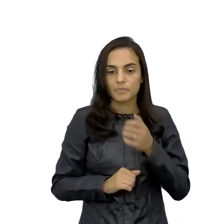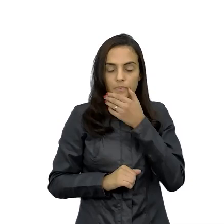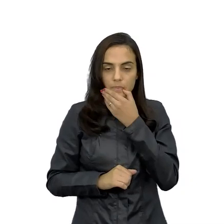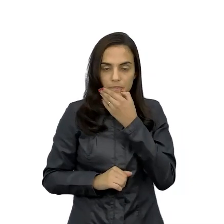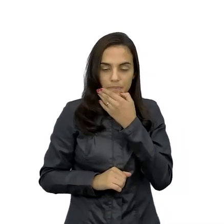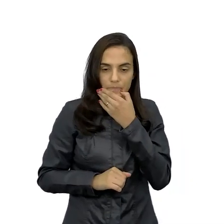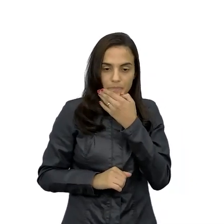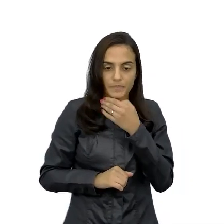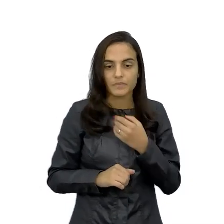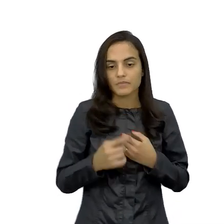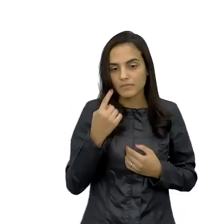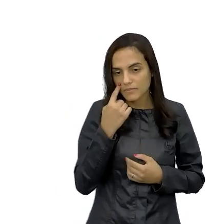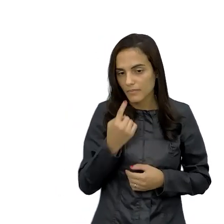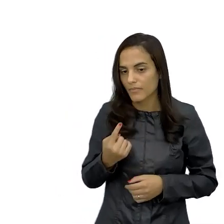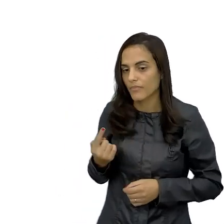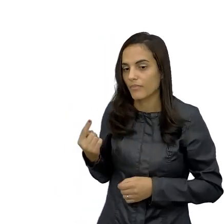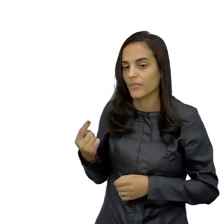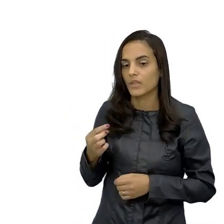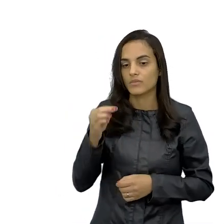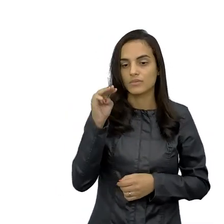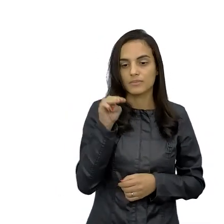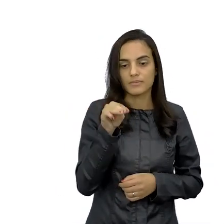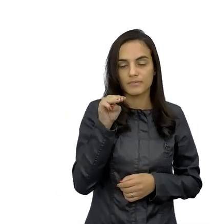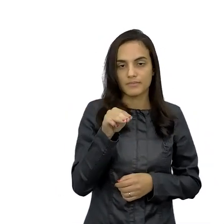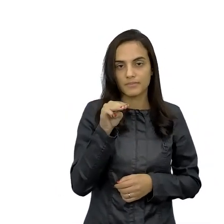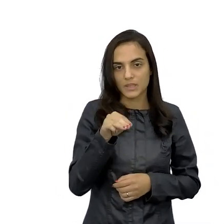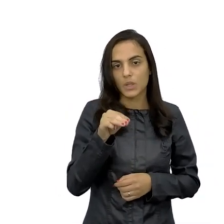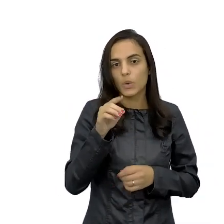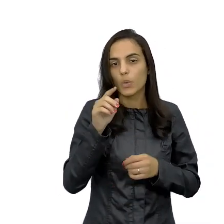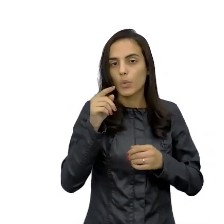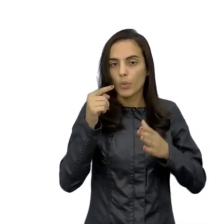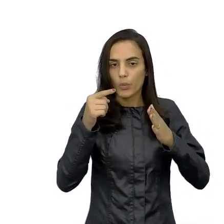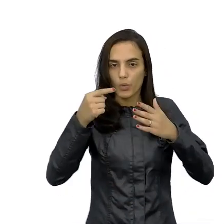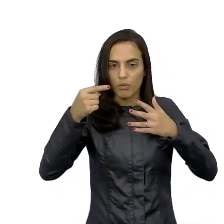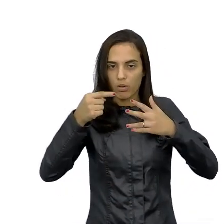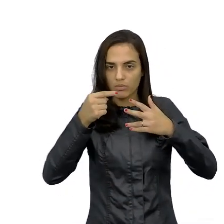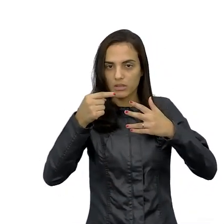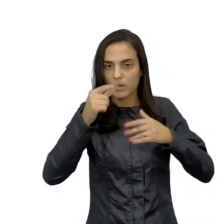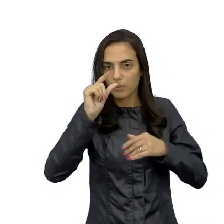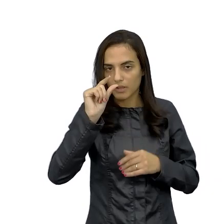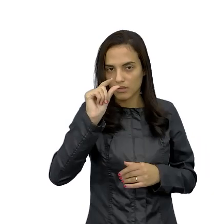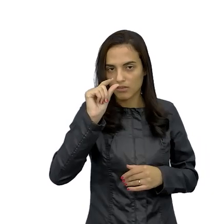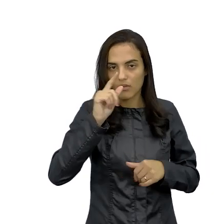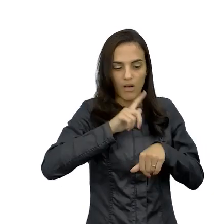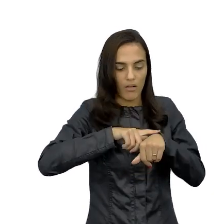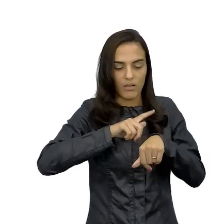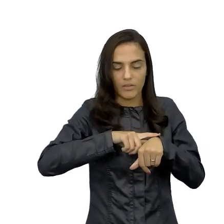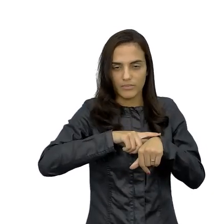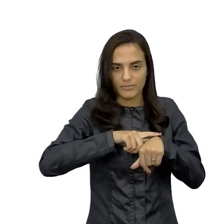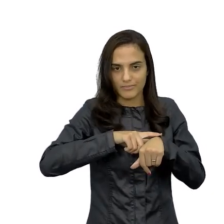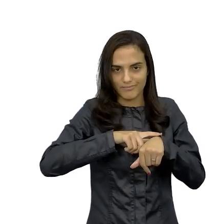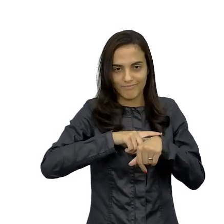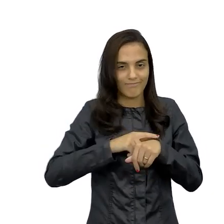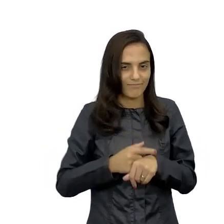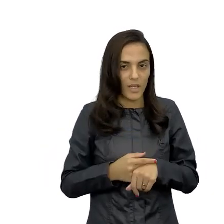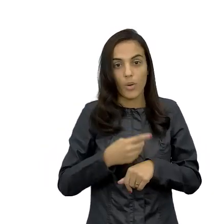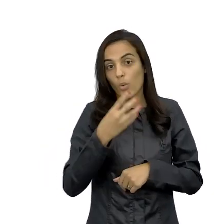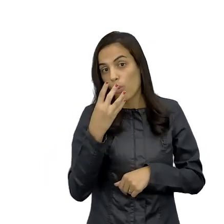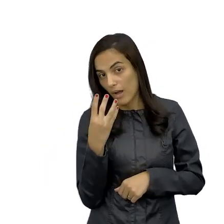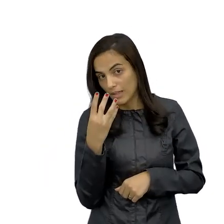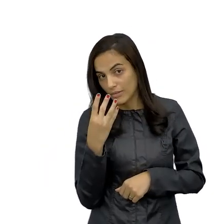maior está relacionado aos minutos e o ponteiro menor está relacionado à hora. Então, ele não está relacionado ao 4